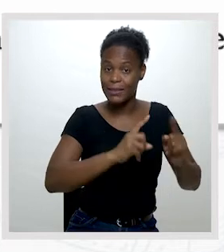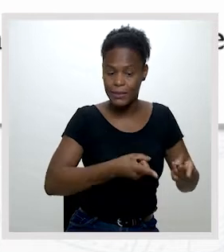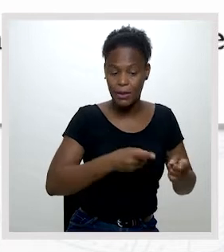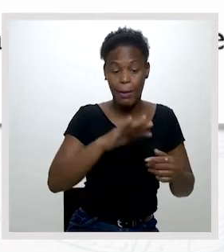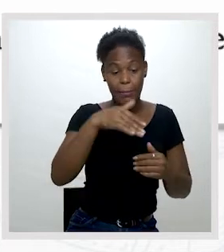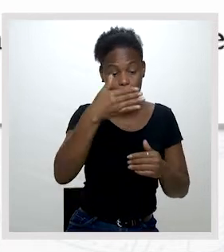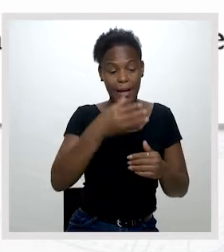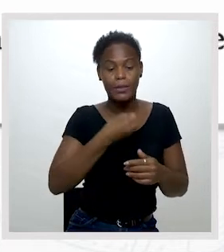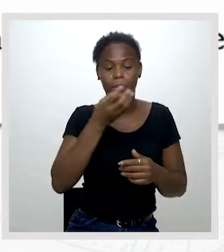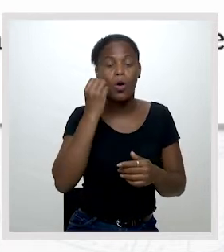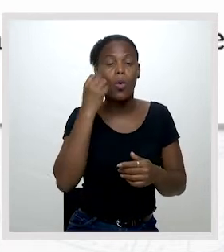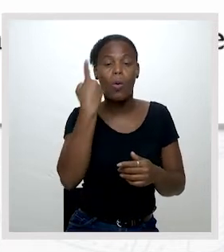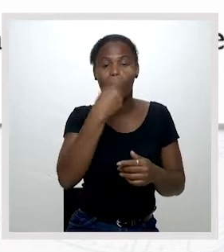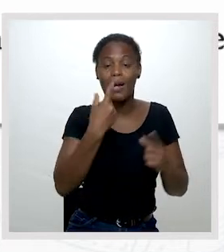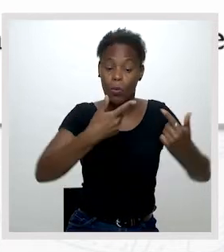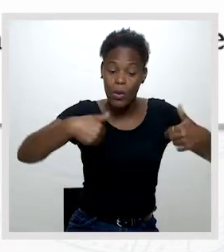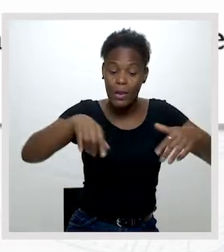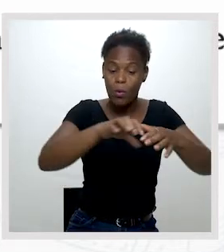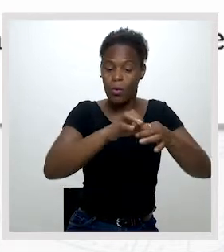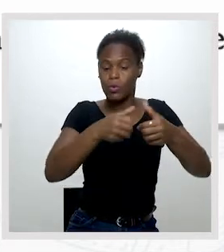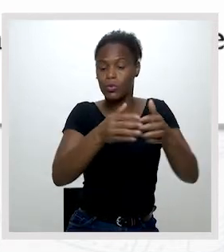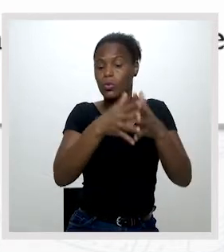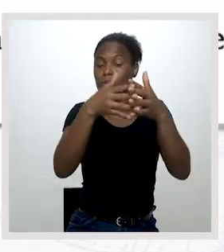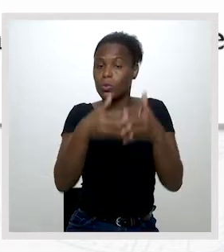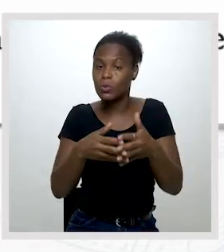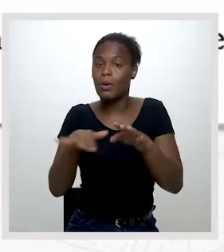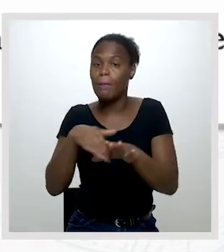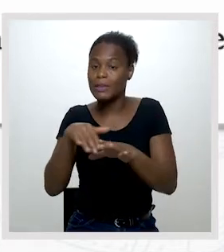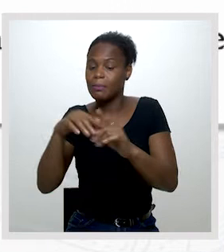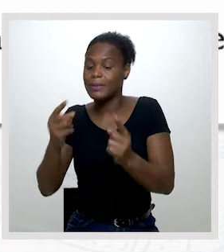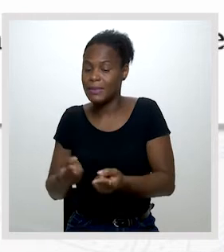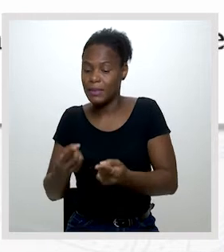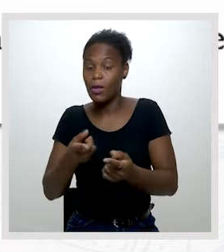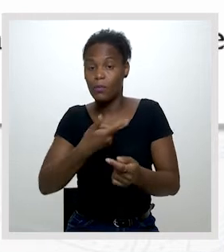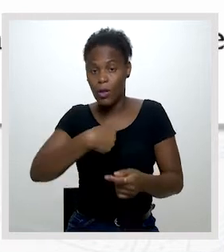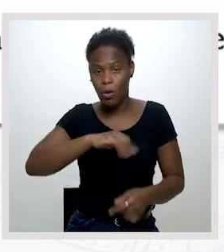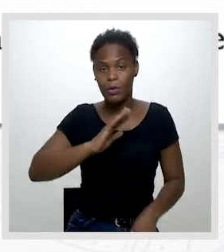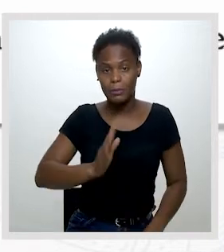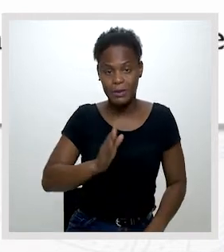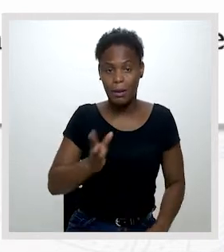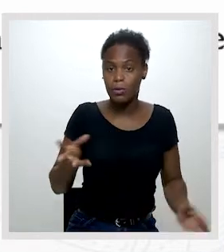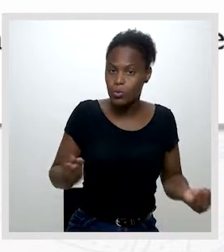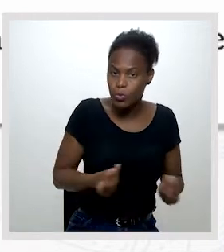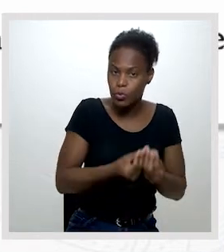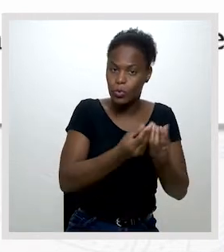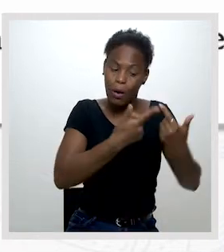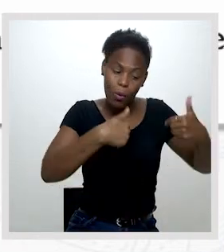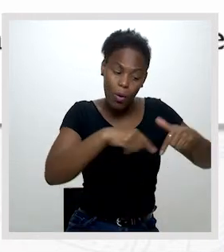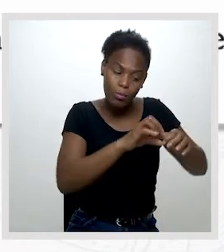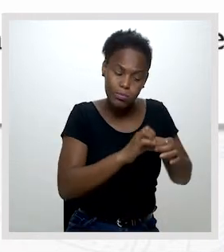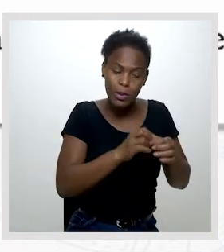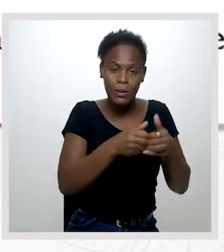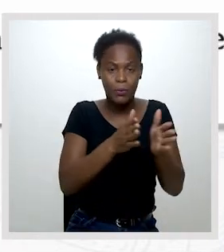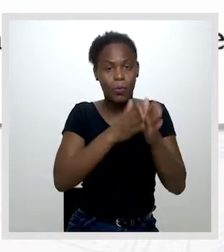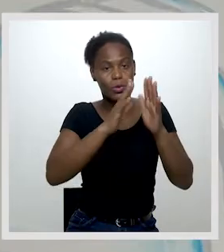pela reunião de todas as estruturas que participam na síntese. Ou seja, nós precisamos reunir todas as estruturas